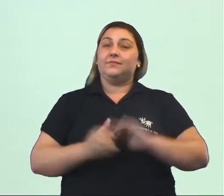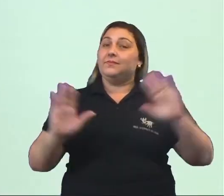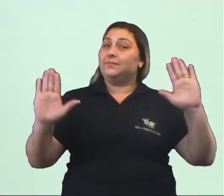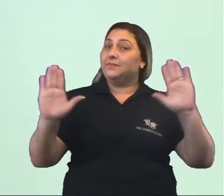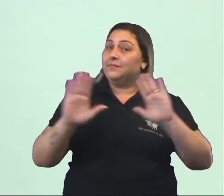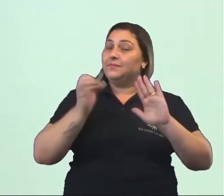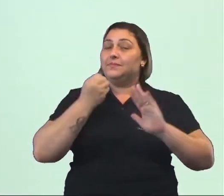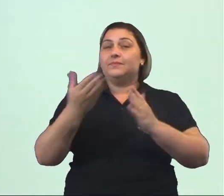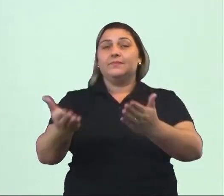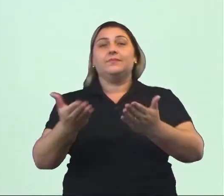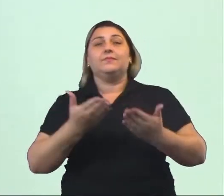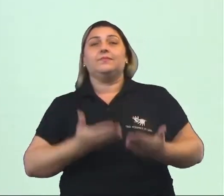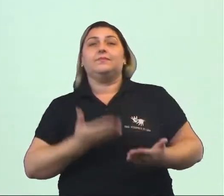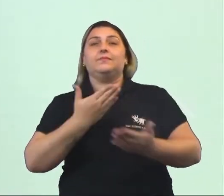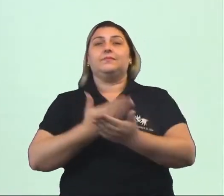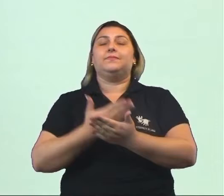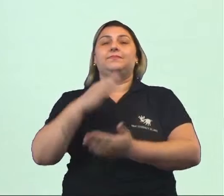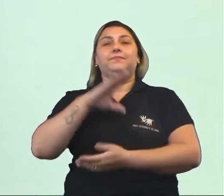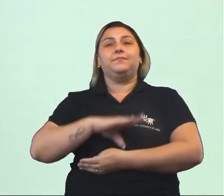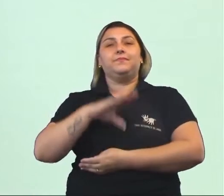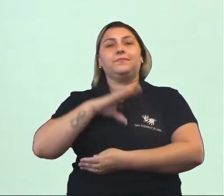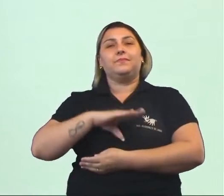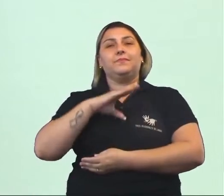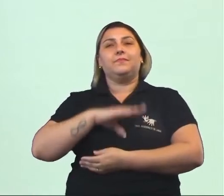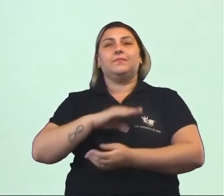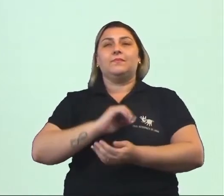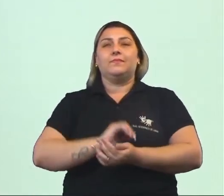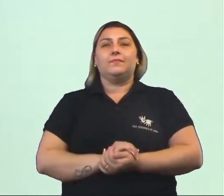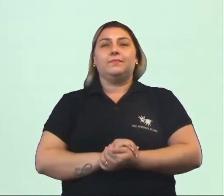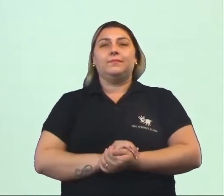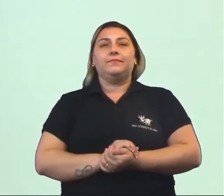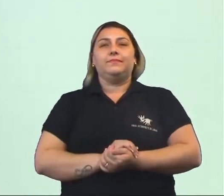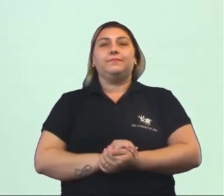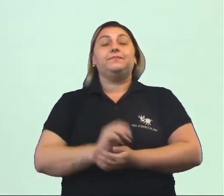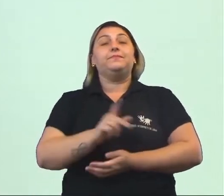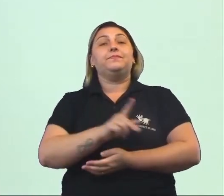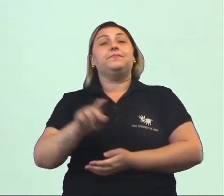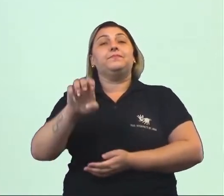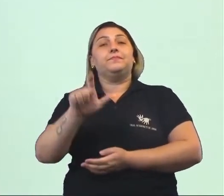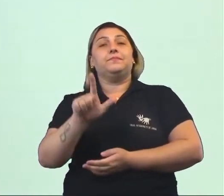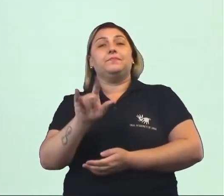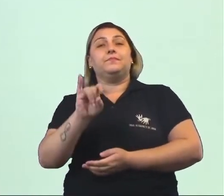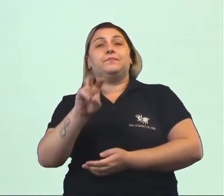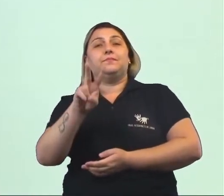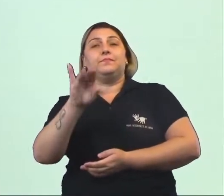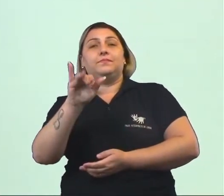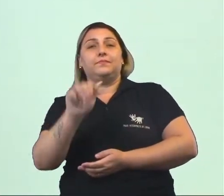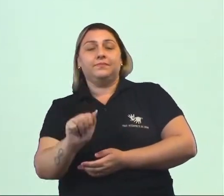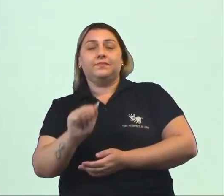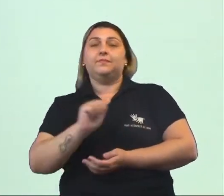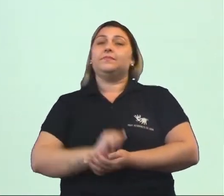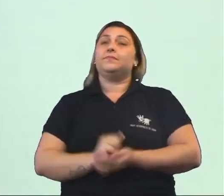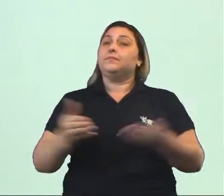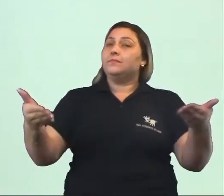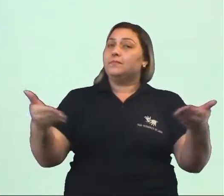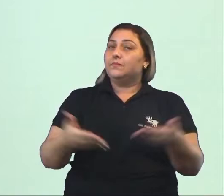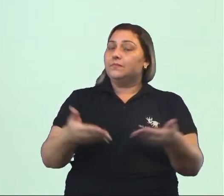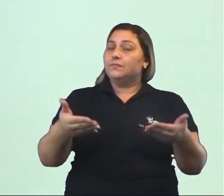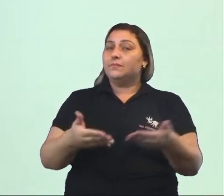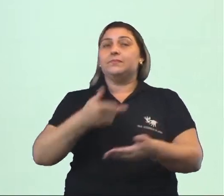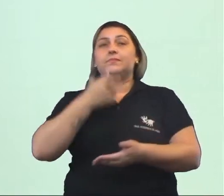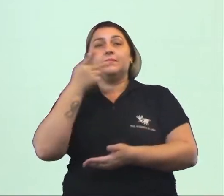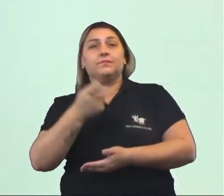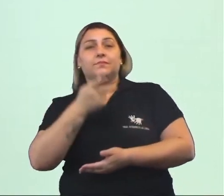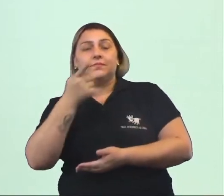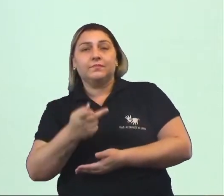Olá, sejam bem-vindos a mais uma aula de língua portuguesa. Eu sou a professora Elívia Soares e hoje nós vamos